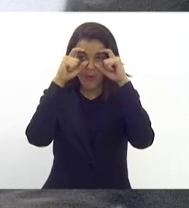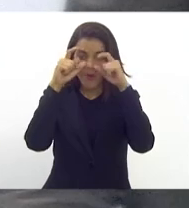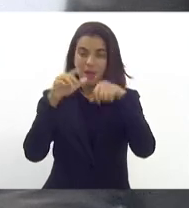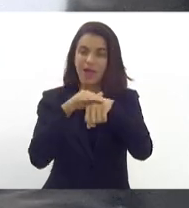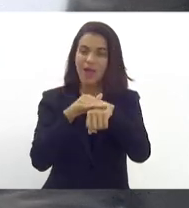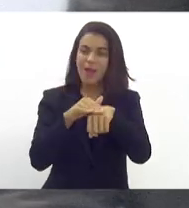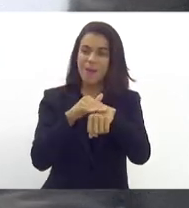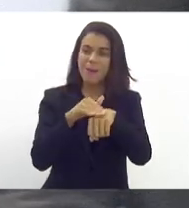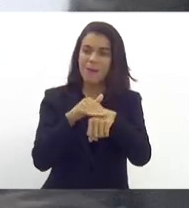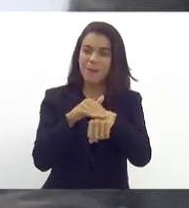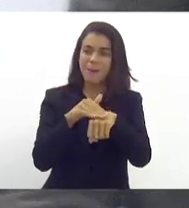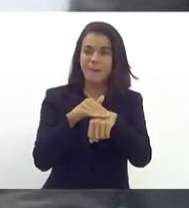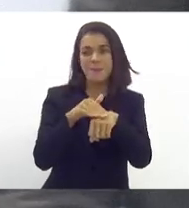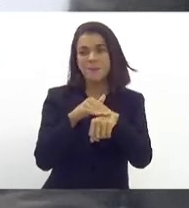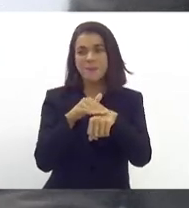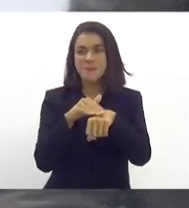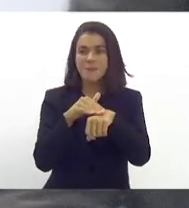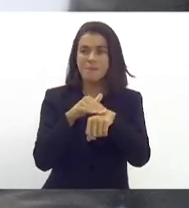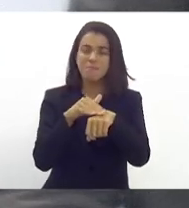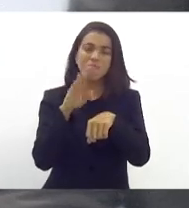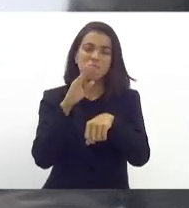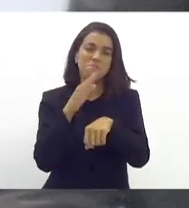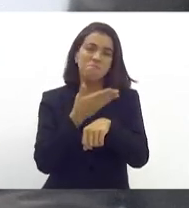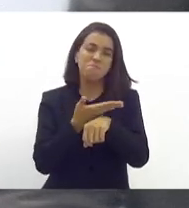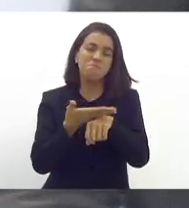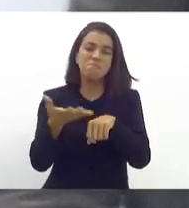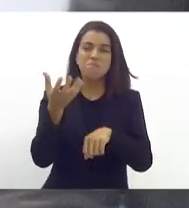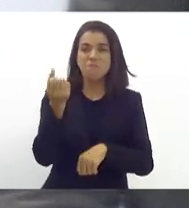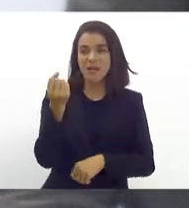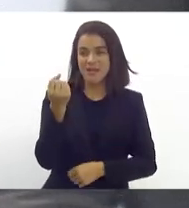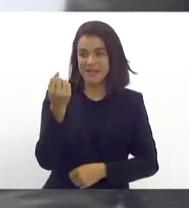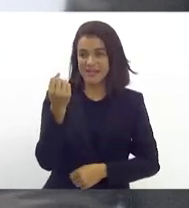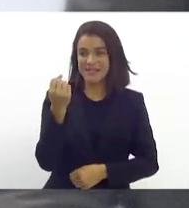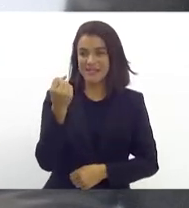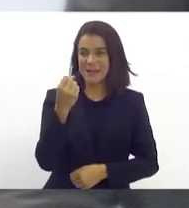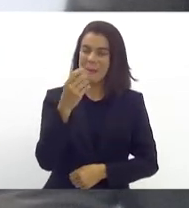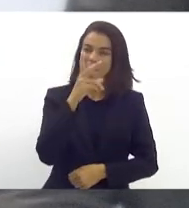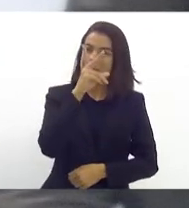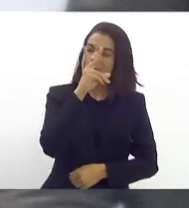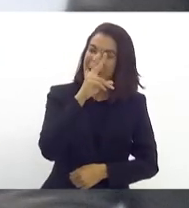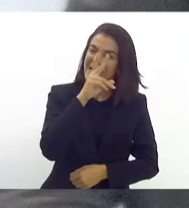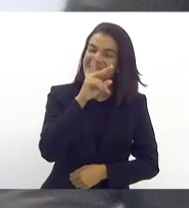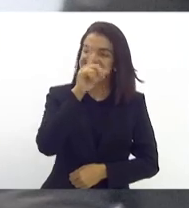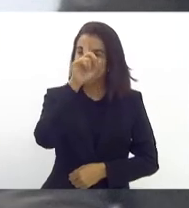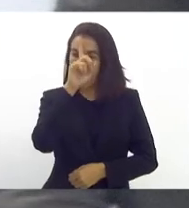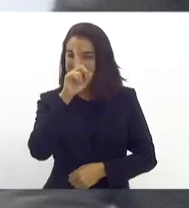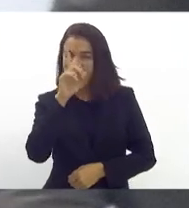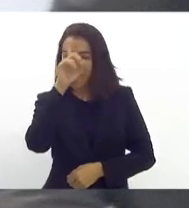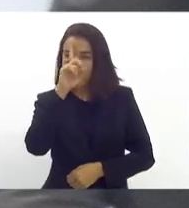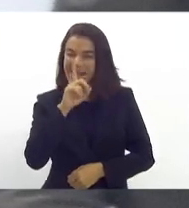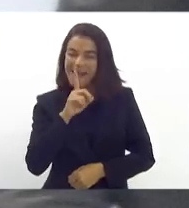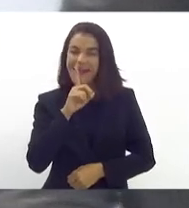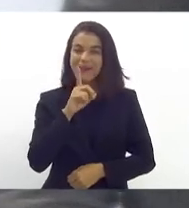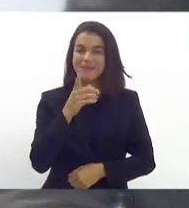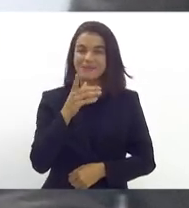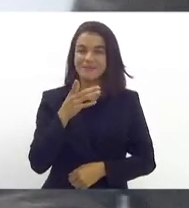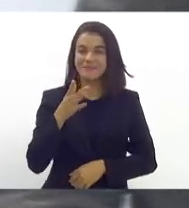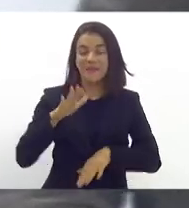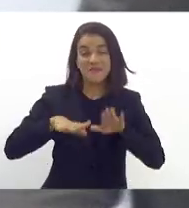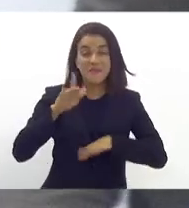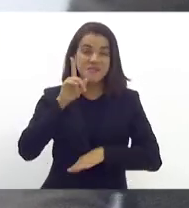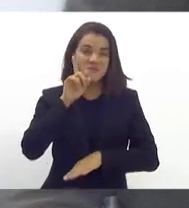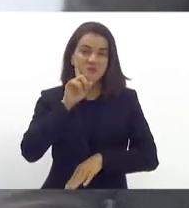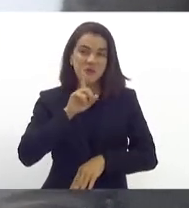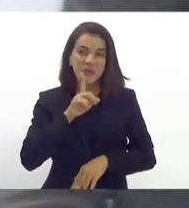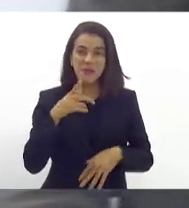pele pele branca meio amarelada né talvez morena sei lá alguma coisa